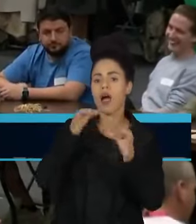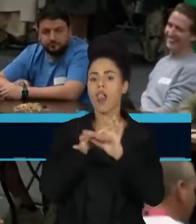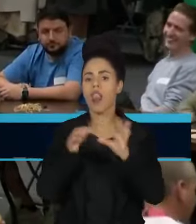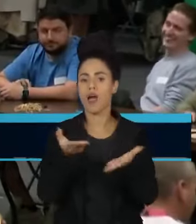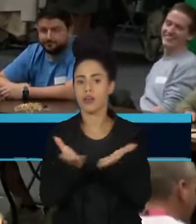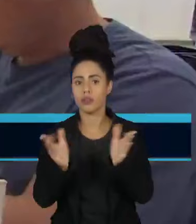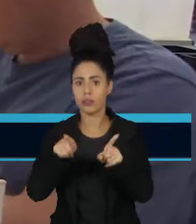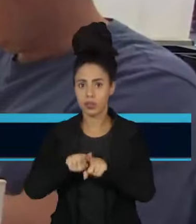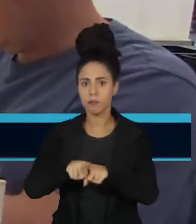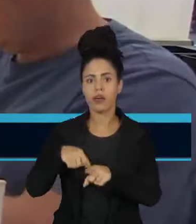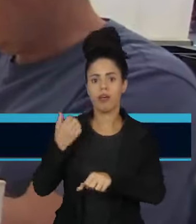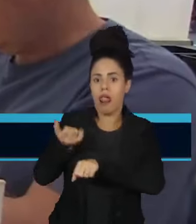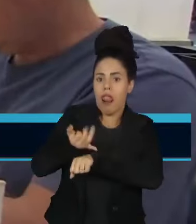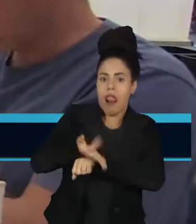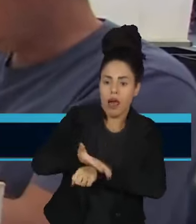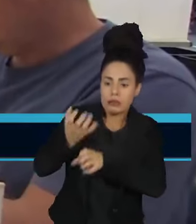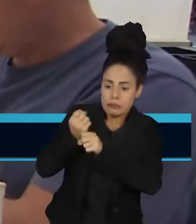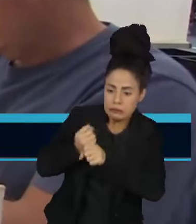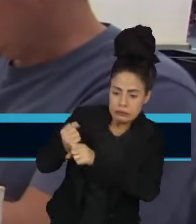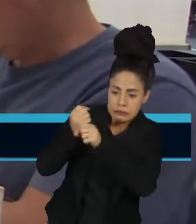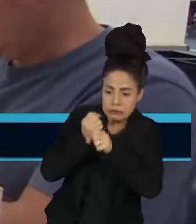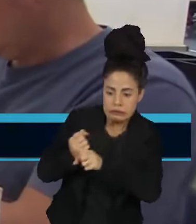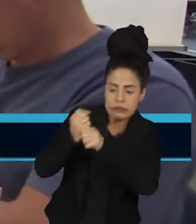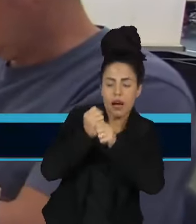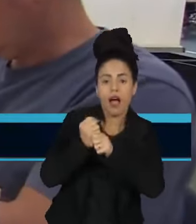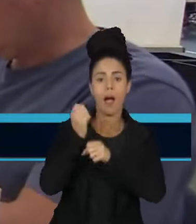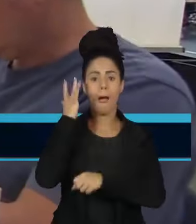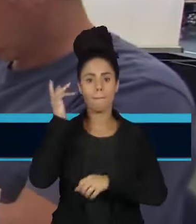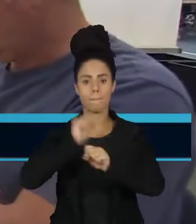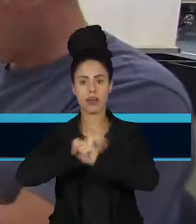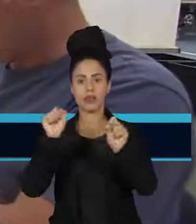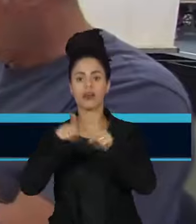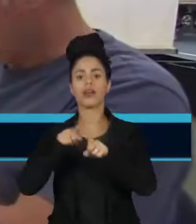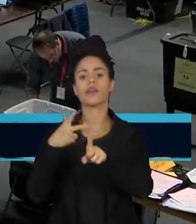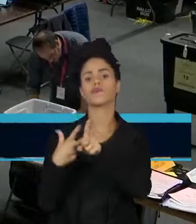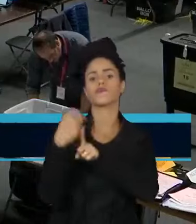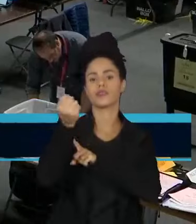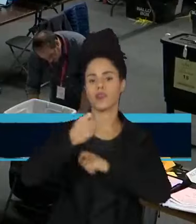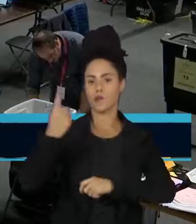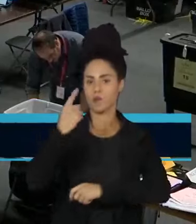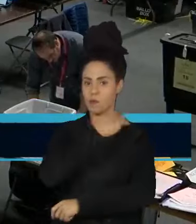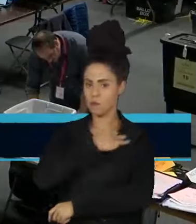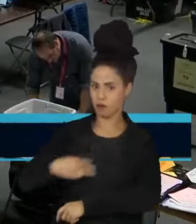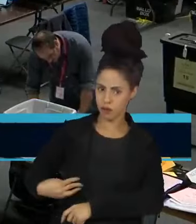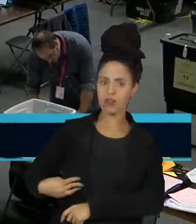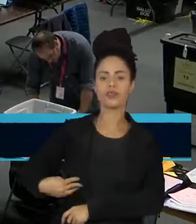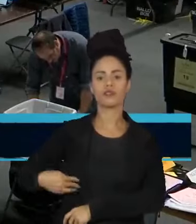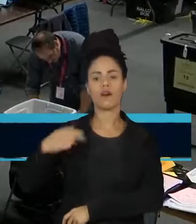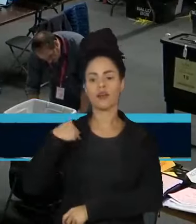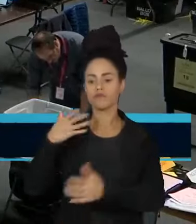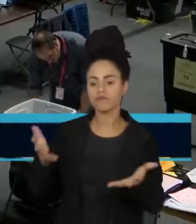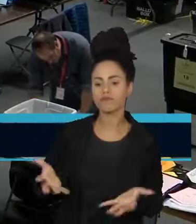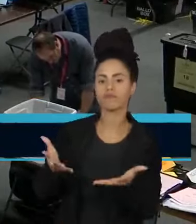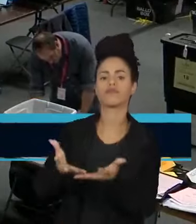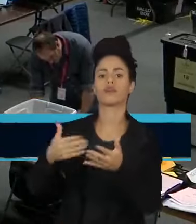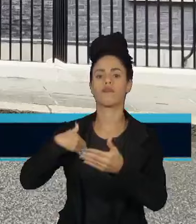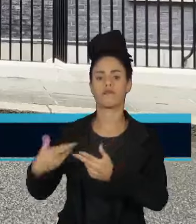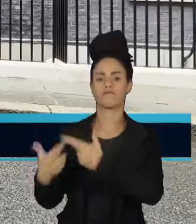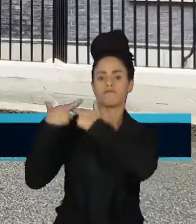madrugada dentro e amanhã de manhã quem tiver sido eleito primeiro ministro já será investido na